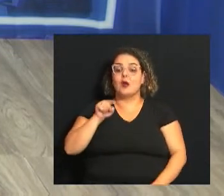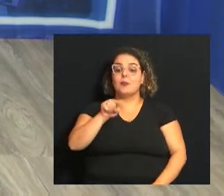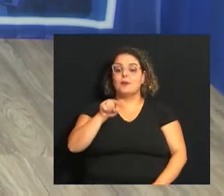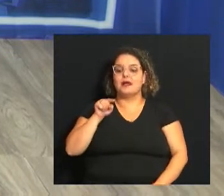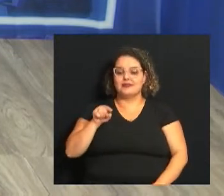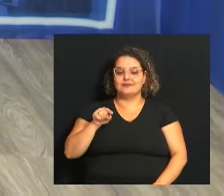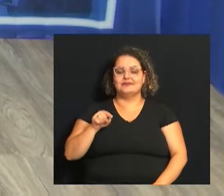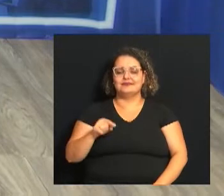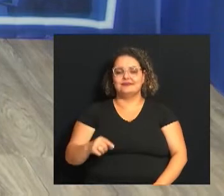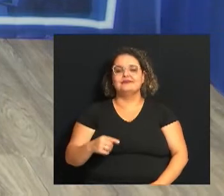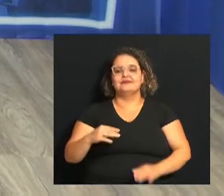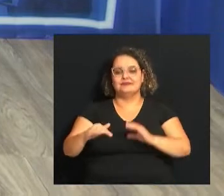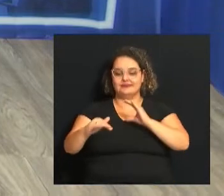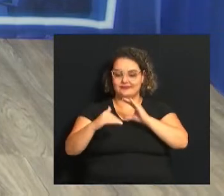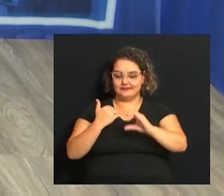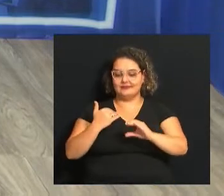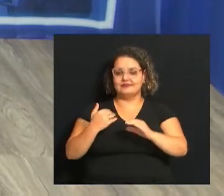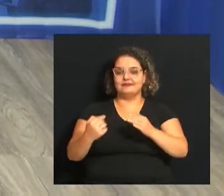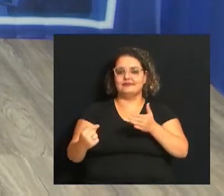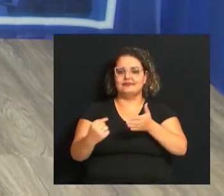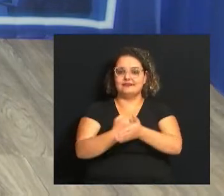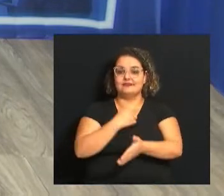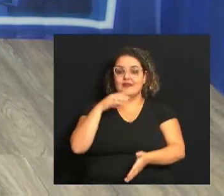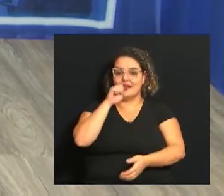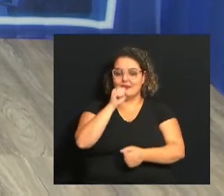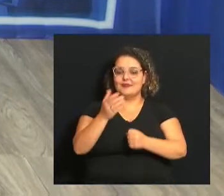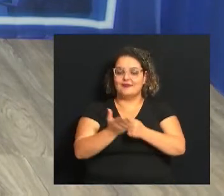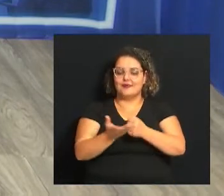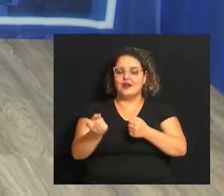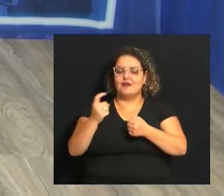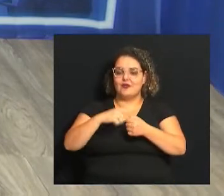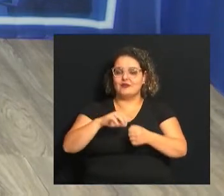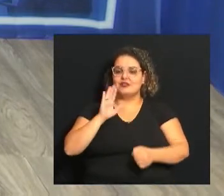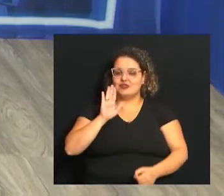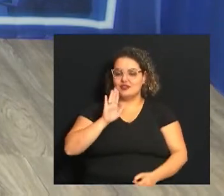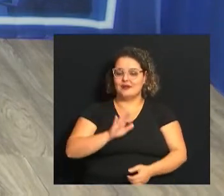seu questionamento. Rápido intervalo, a gente volta já já.